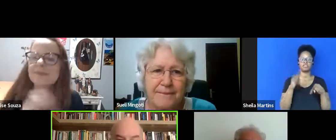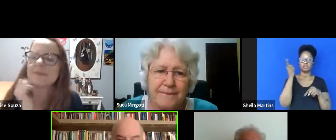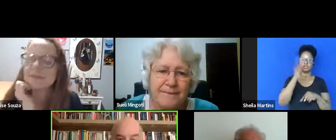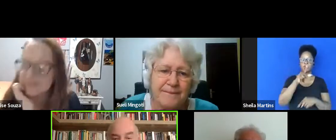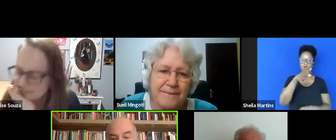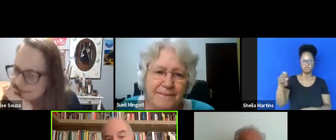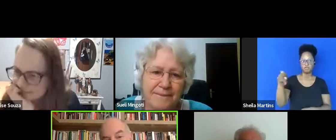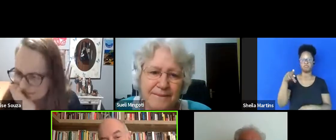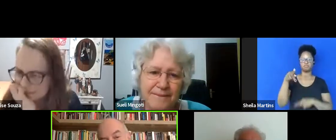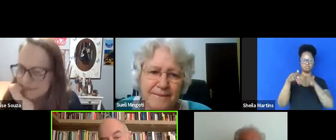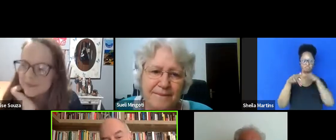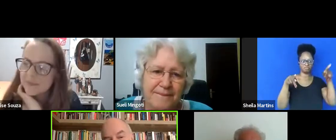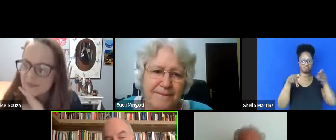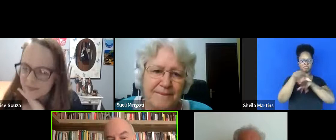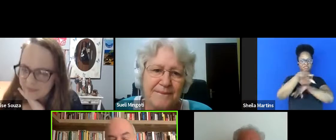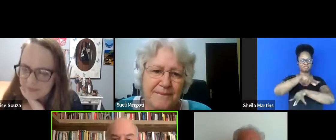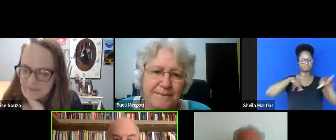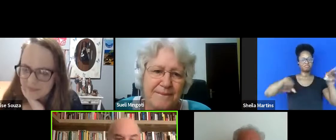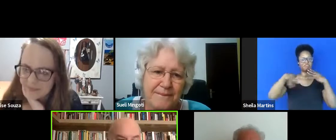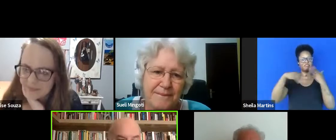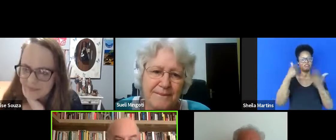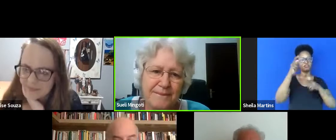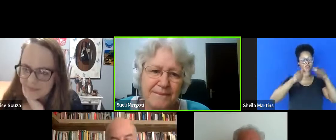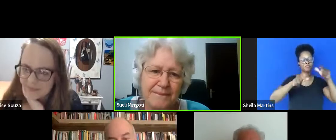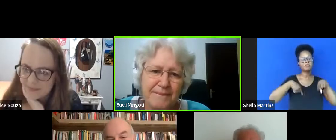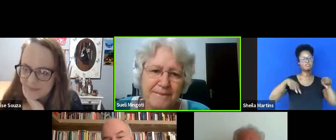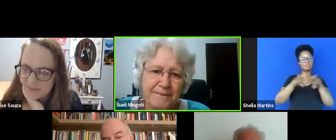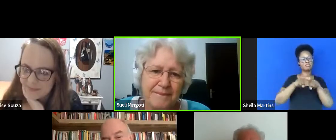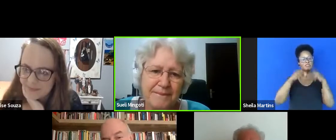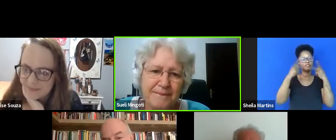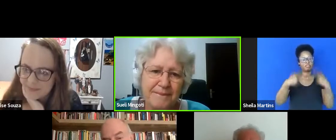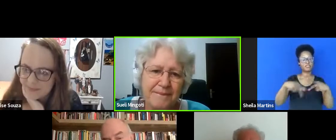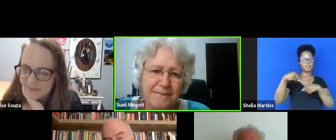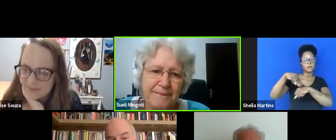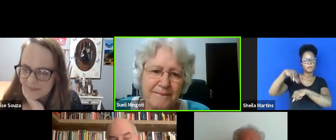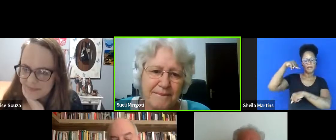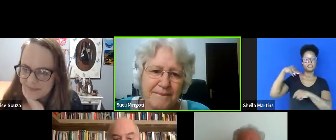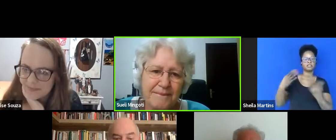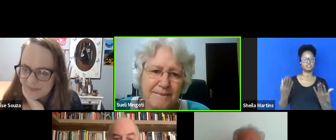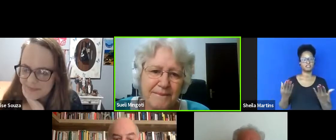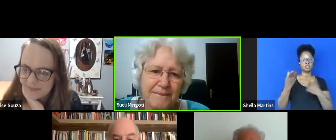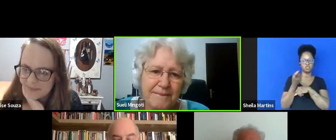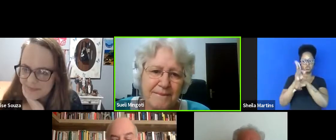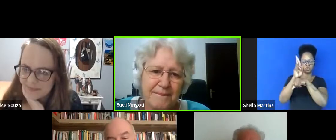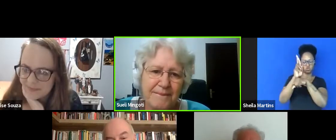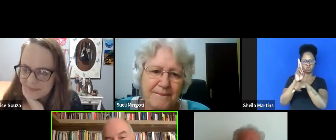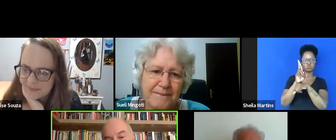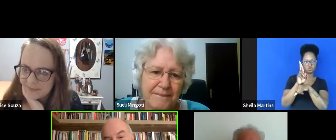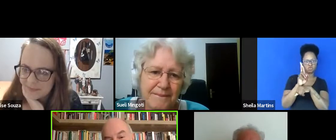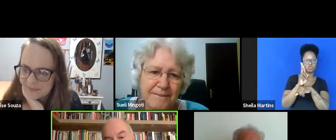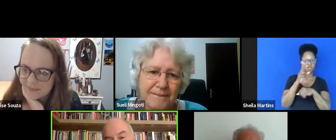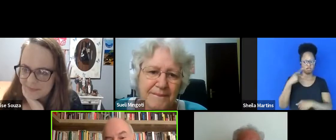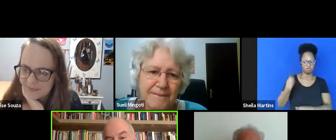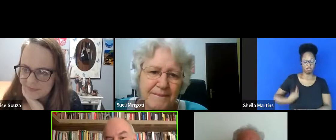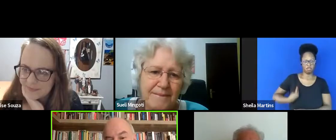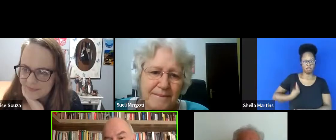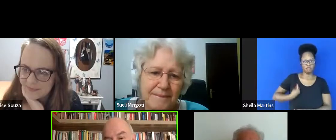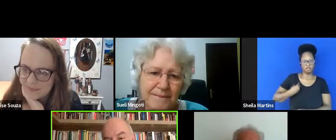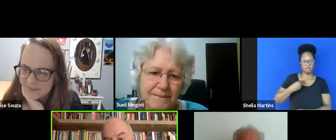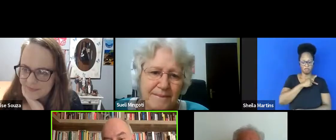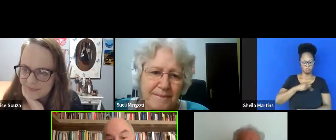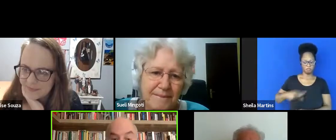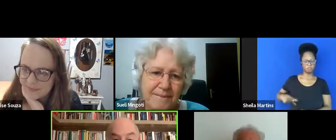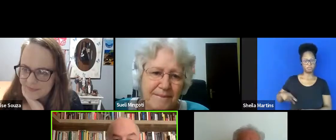professores, professoras, e aqui mestres e doutoras, aqui presente também a nossa